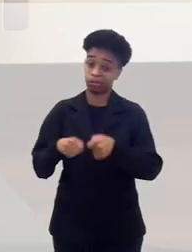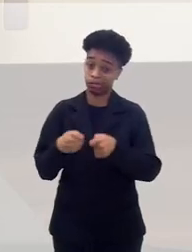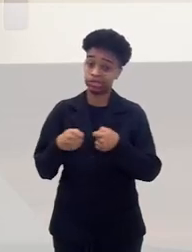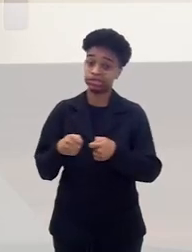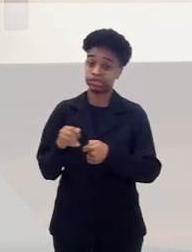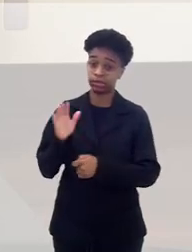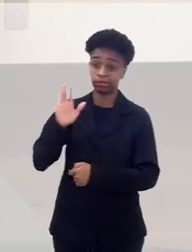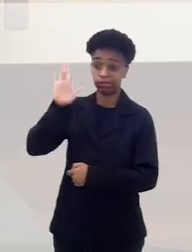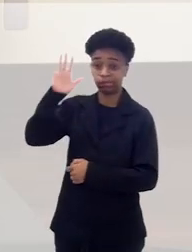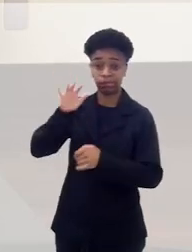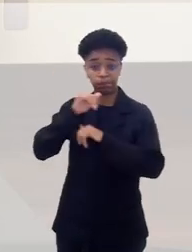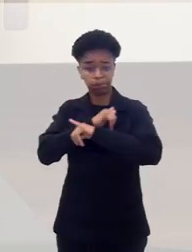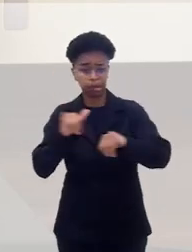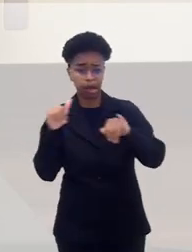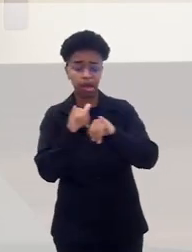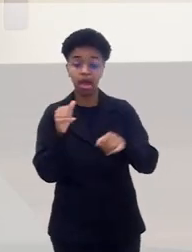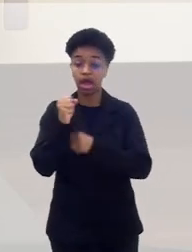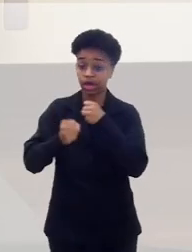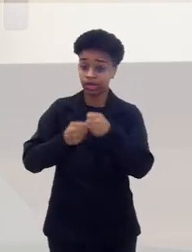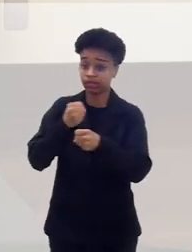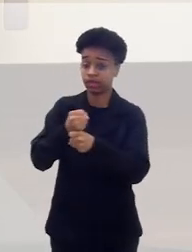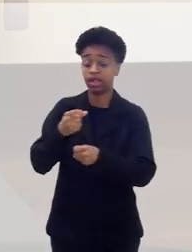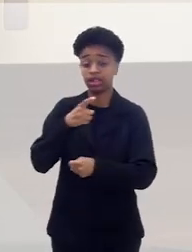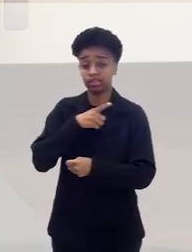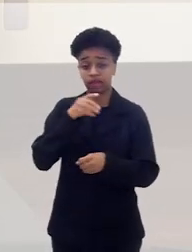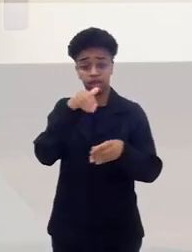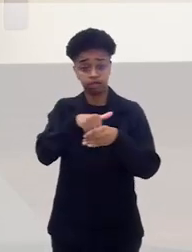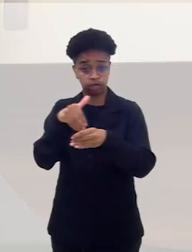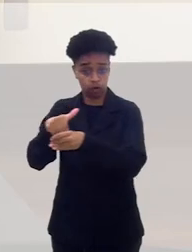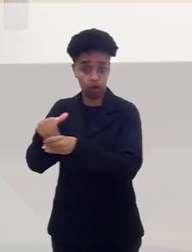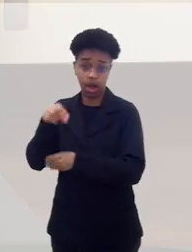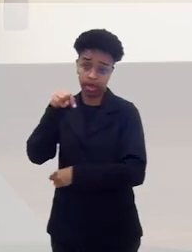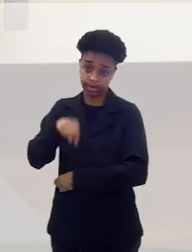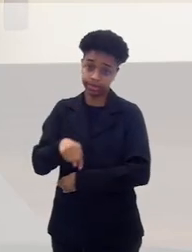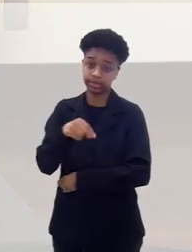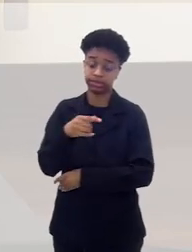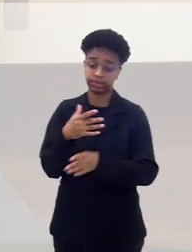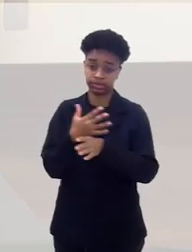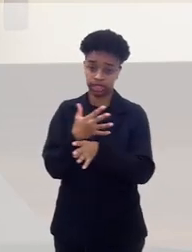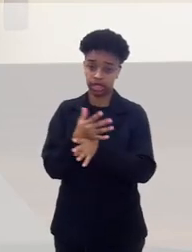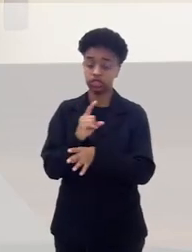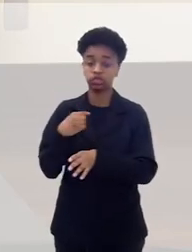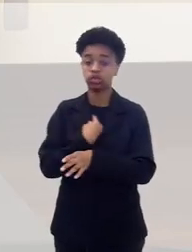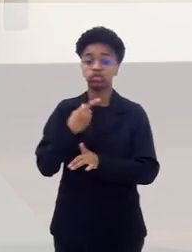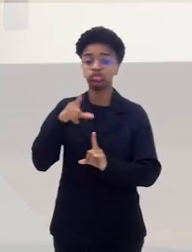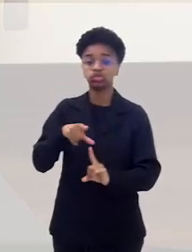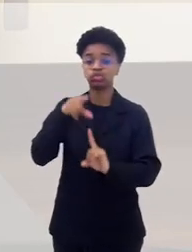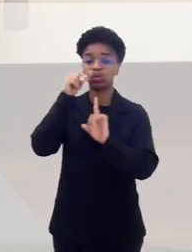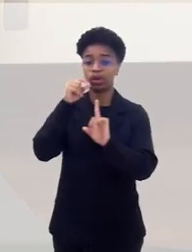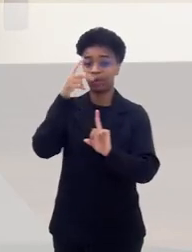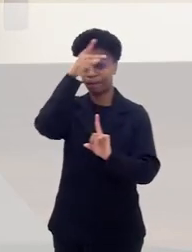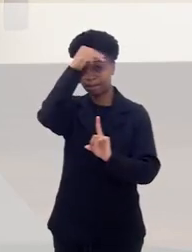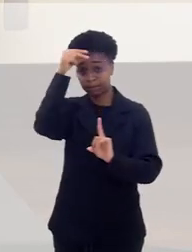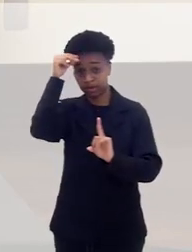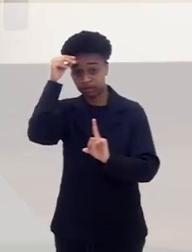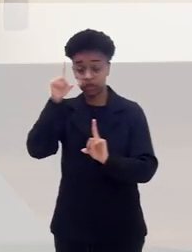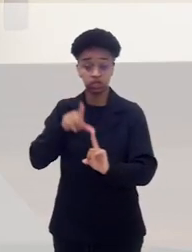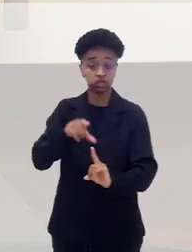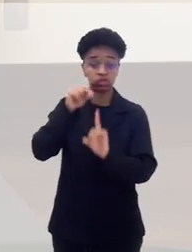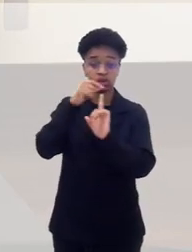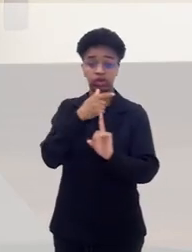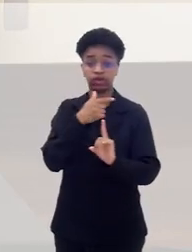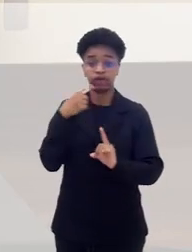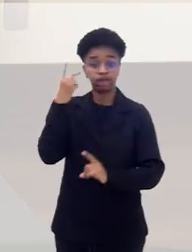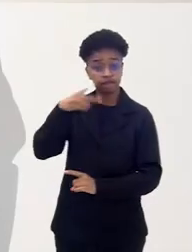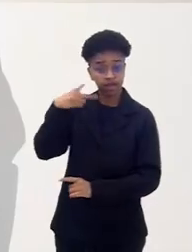devemos fazer o ano que vem nós vamos ter eleições municipais vamos eleger o prefeito vamos eleger